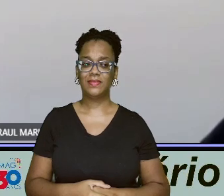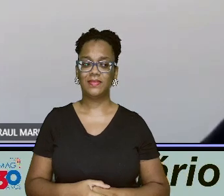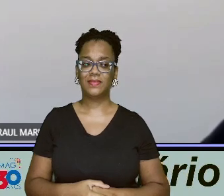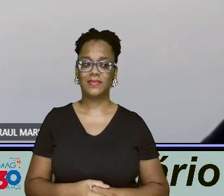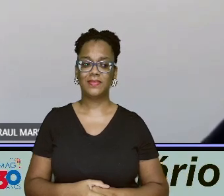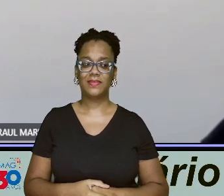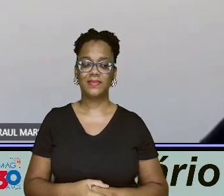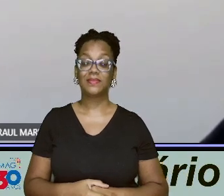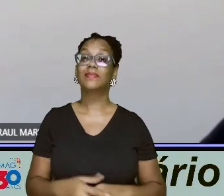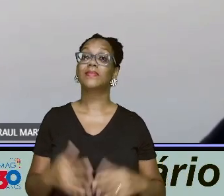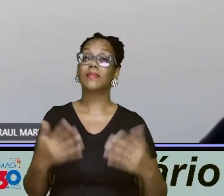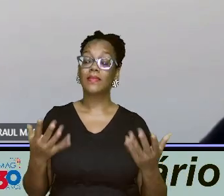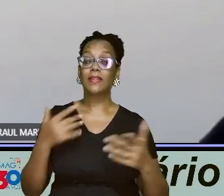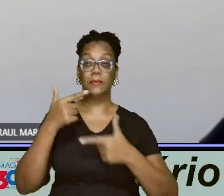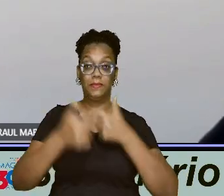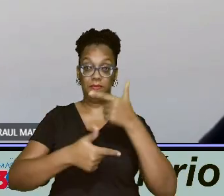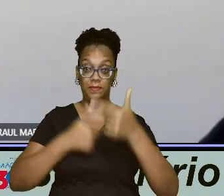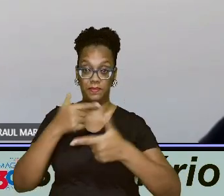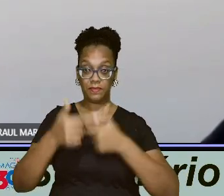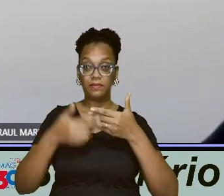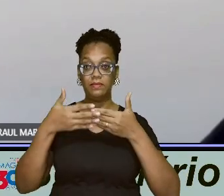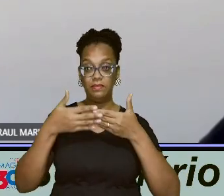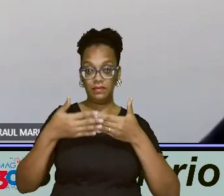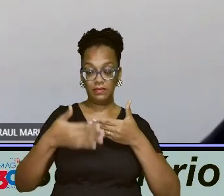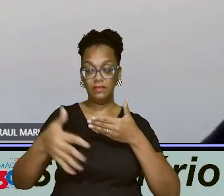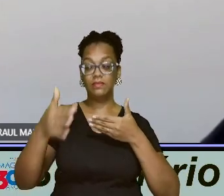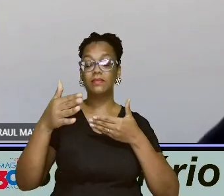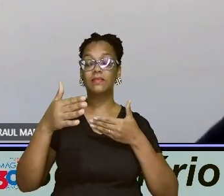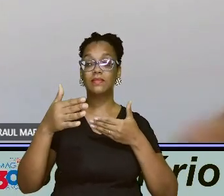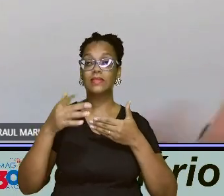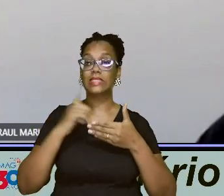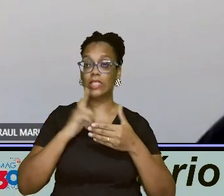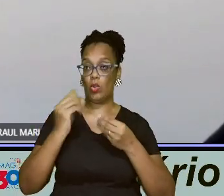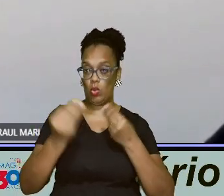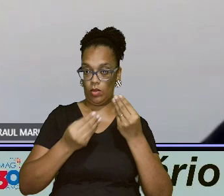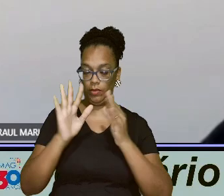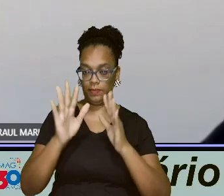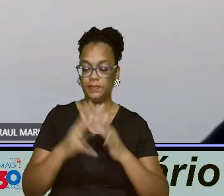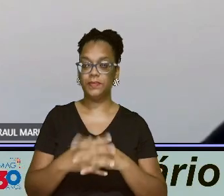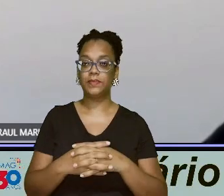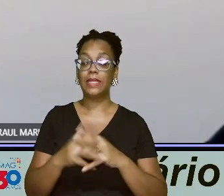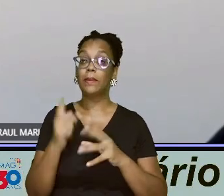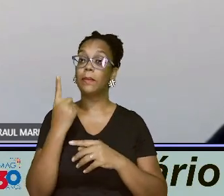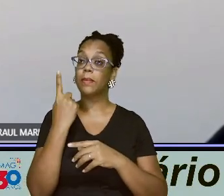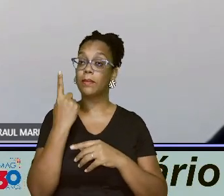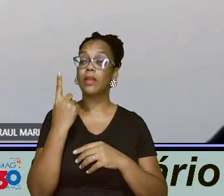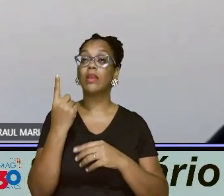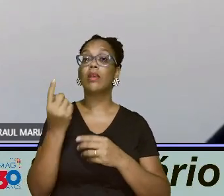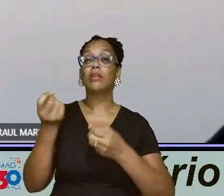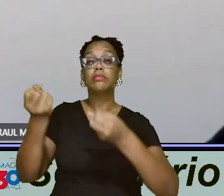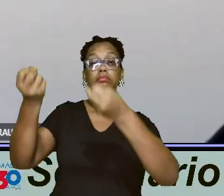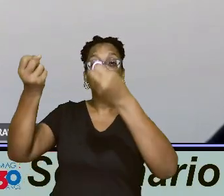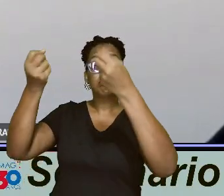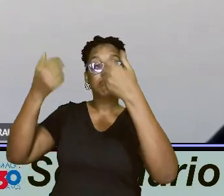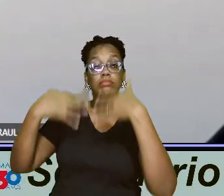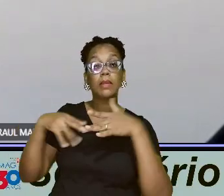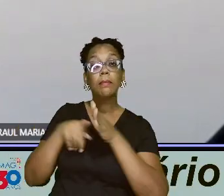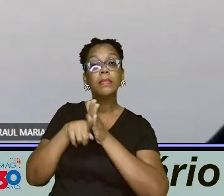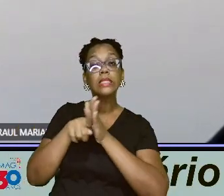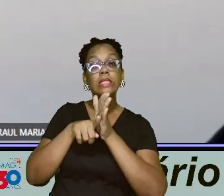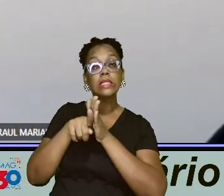O trabalho vai se desenvolver na seguinte dinâmica: nós vamos ouvir o relato da pesquisa pelos